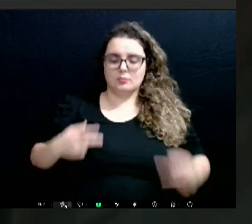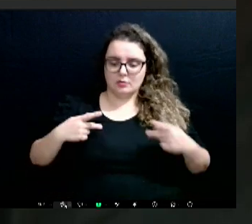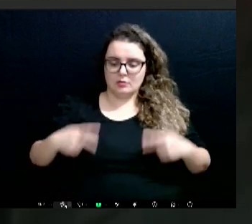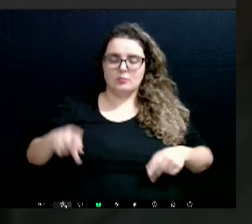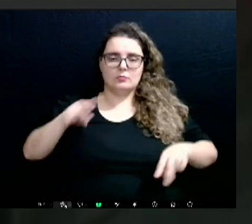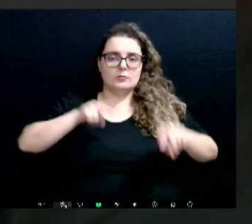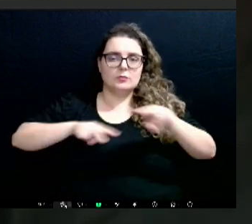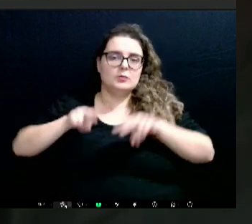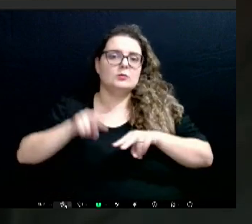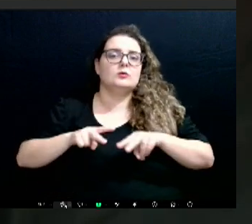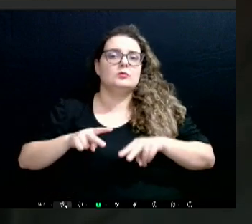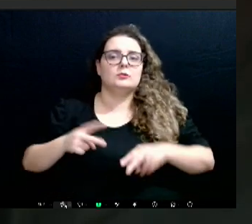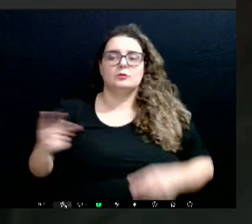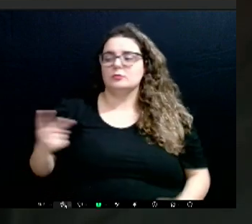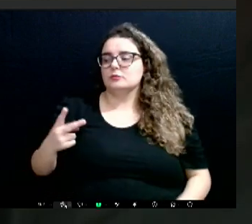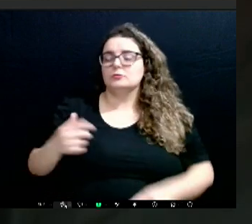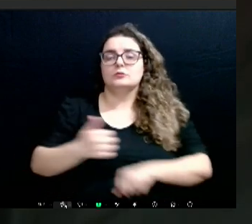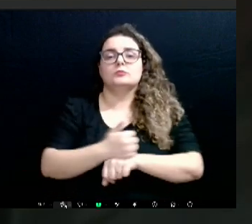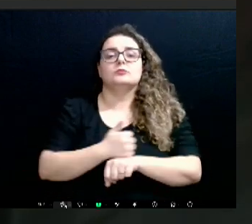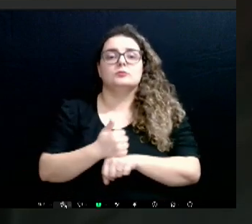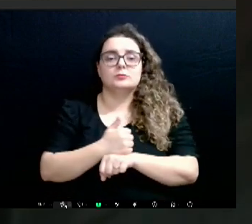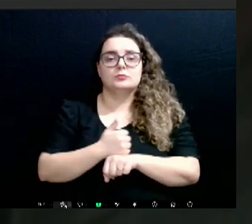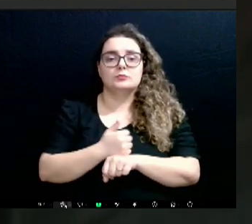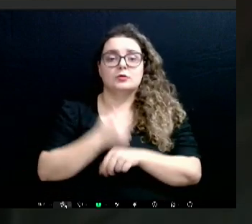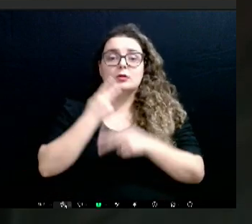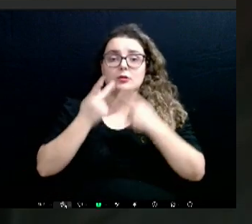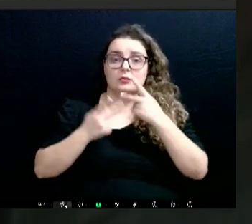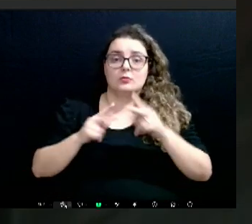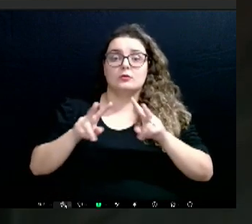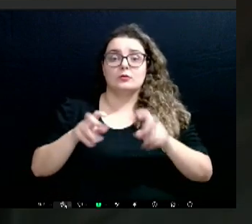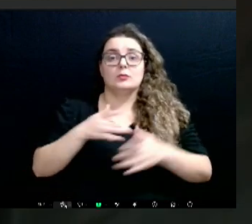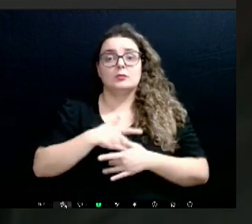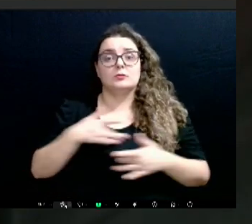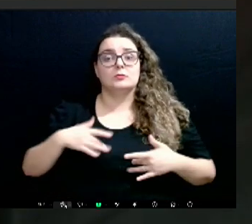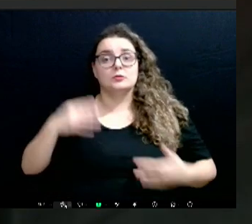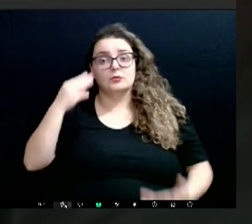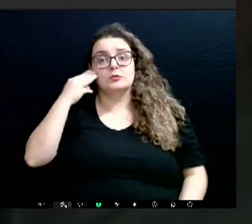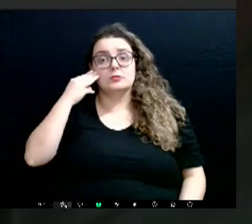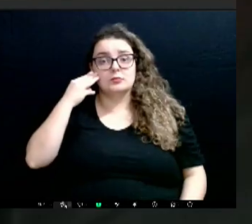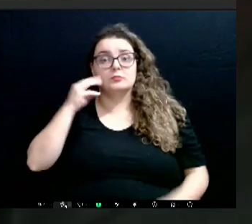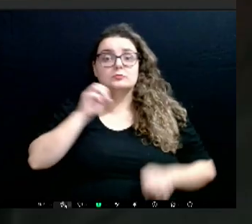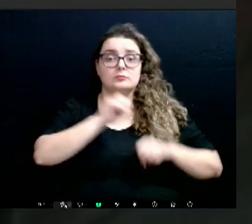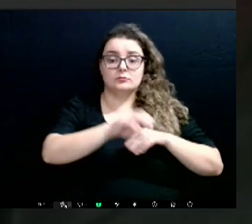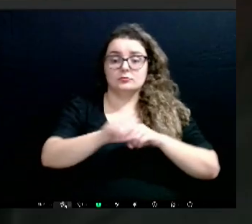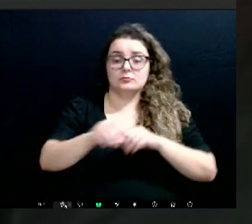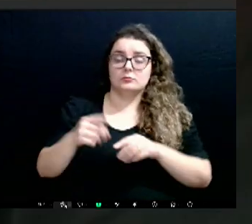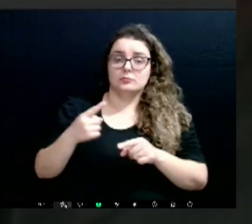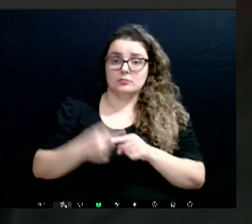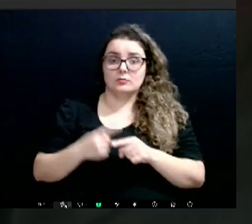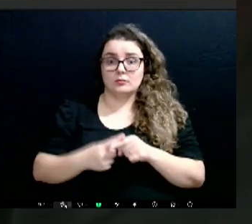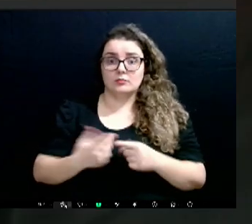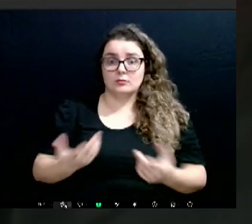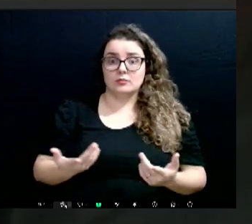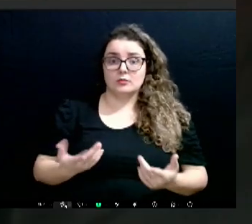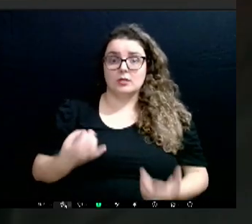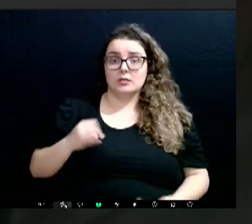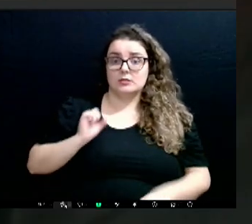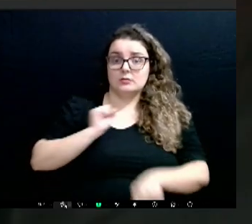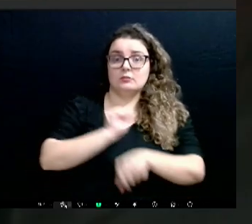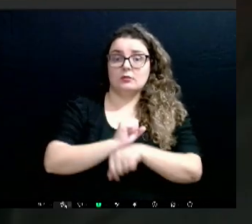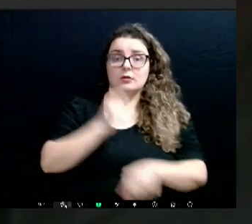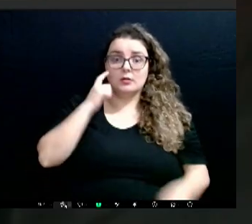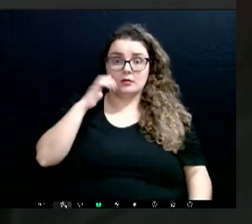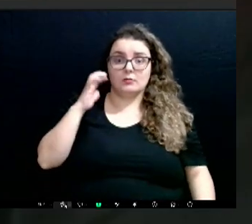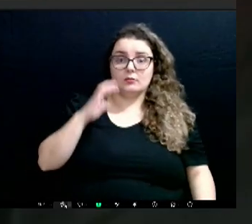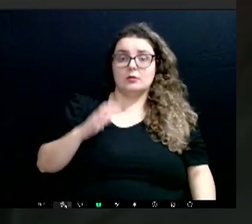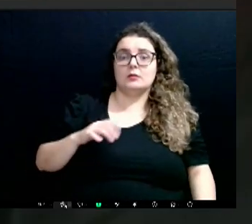duas profissionais que falam sobre a saúde mental, que nos ensinam, porque se a gente parar para pensar, é cada